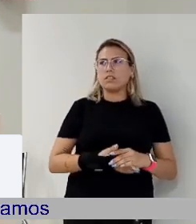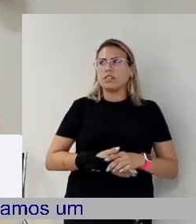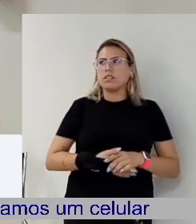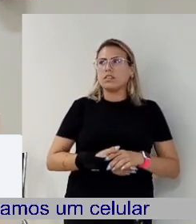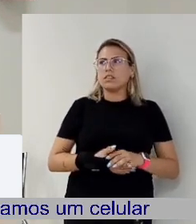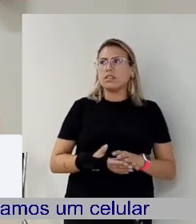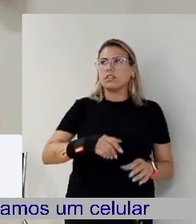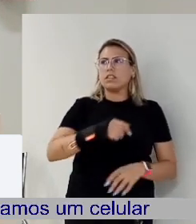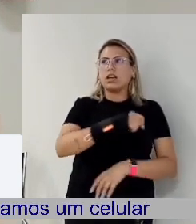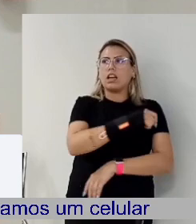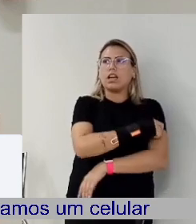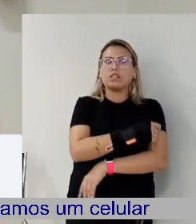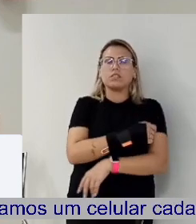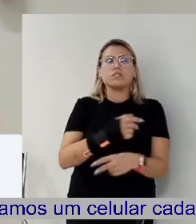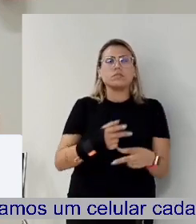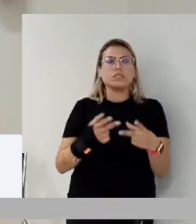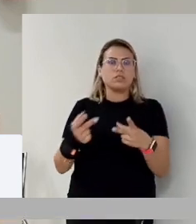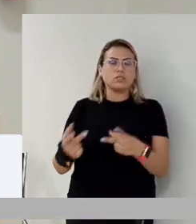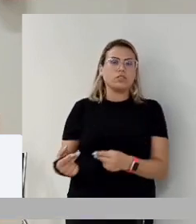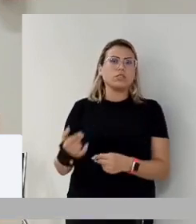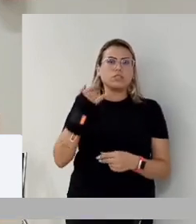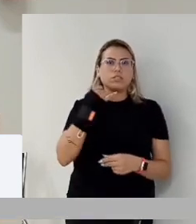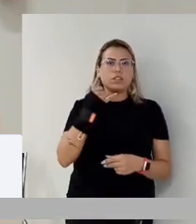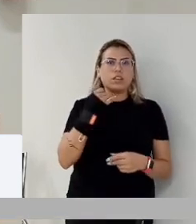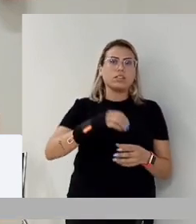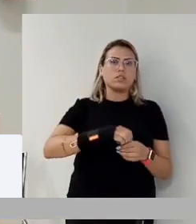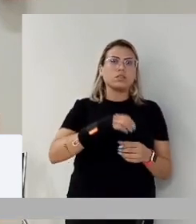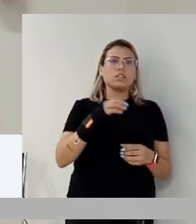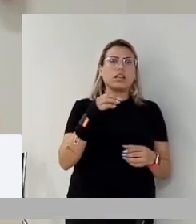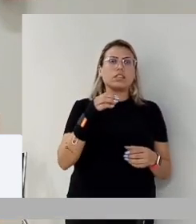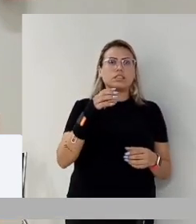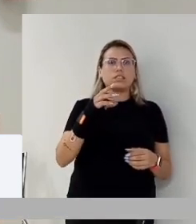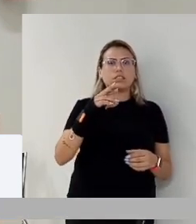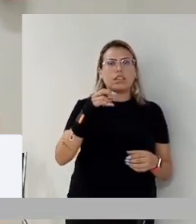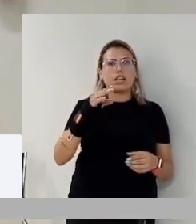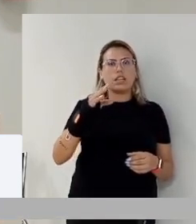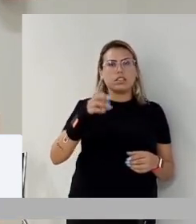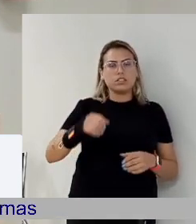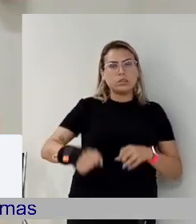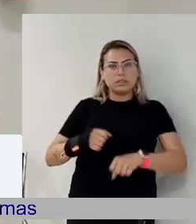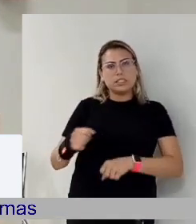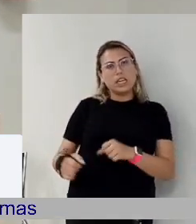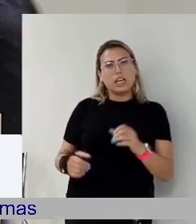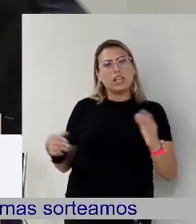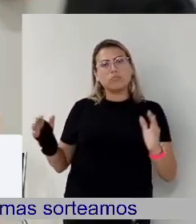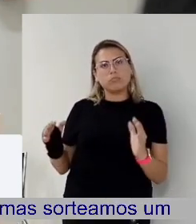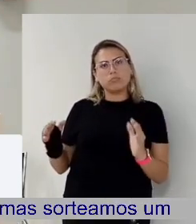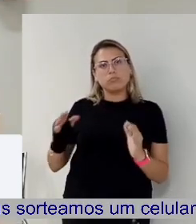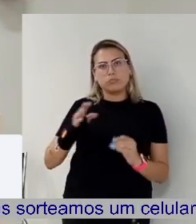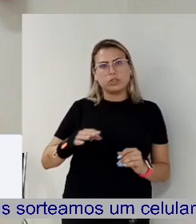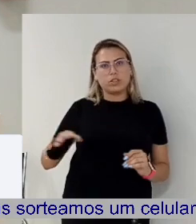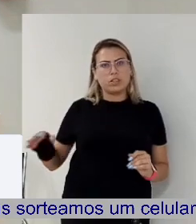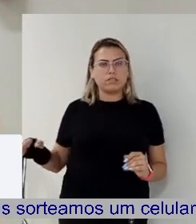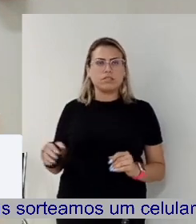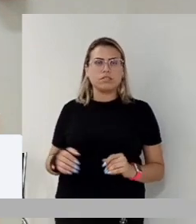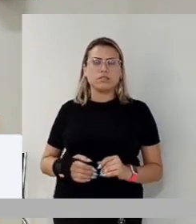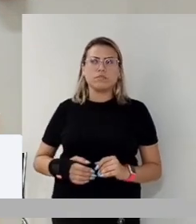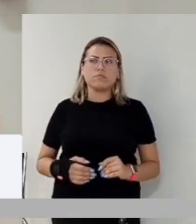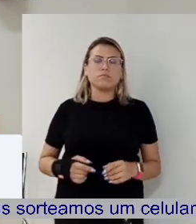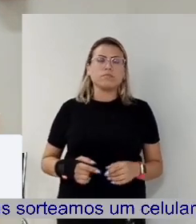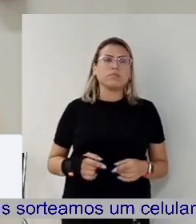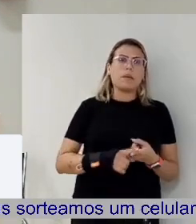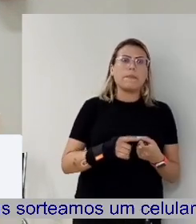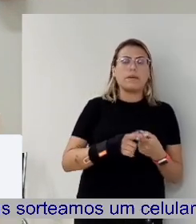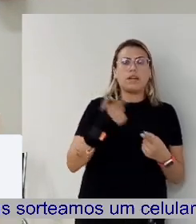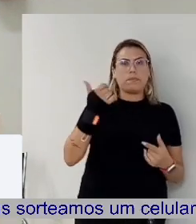presenteado com o celular nas creches nós sorteamos uma bicicleta infantil e e na primeira